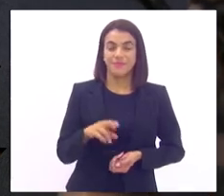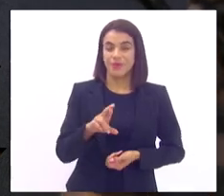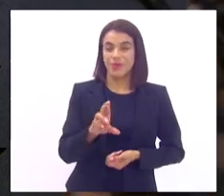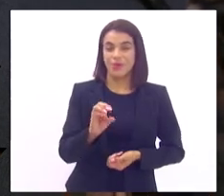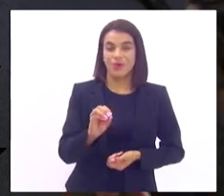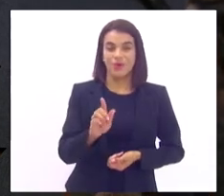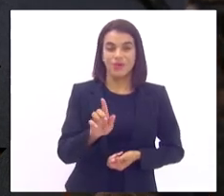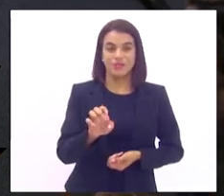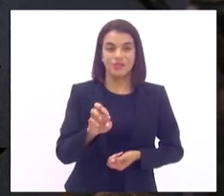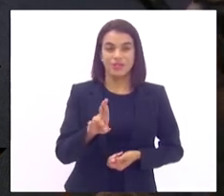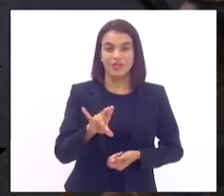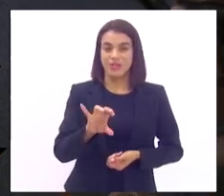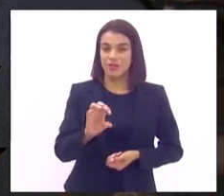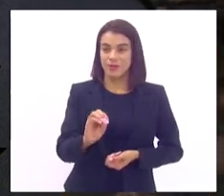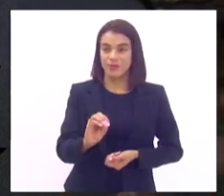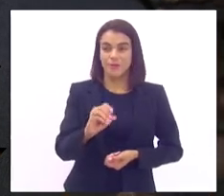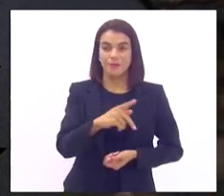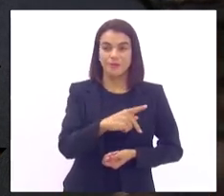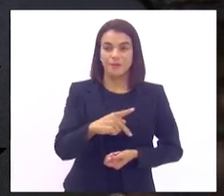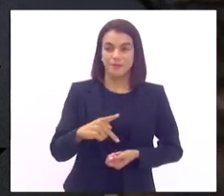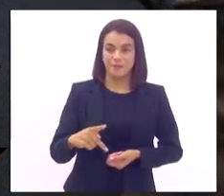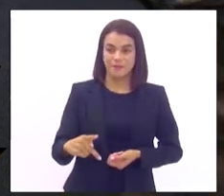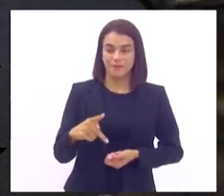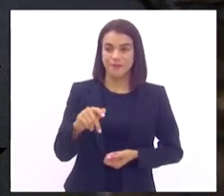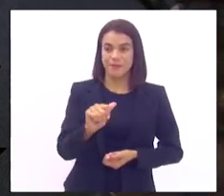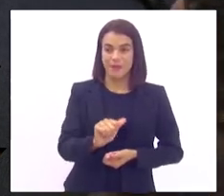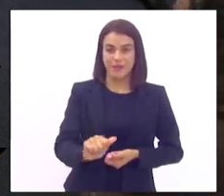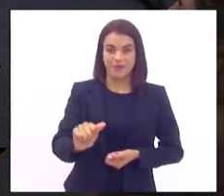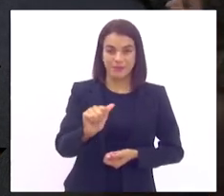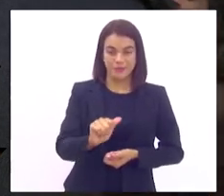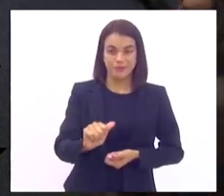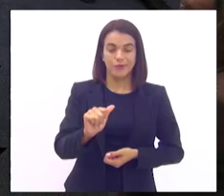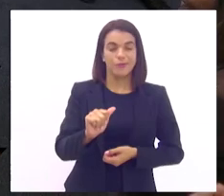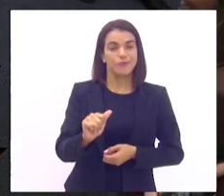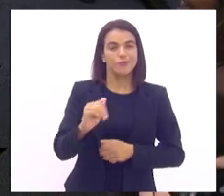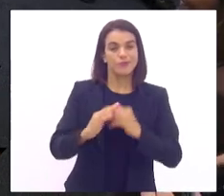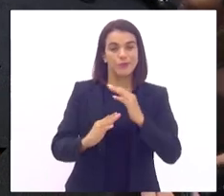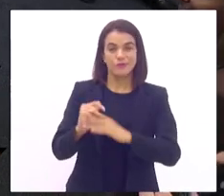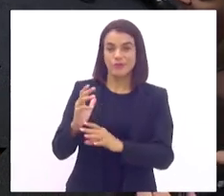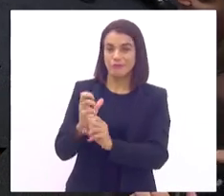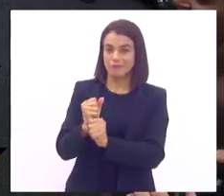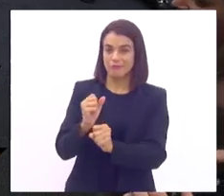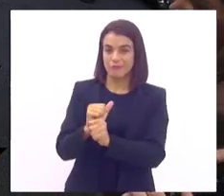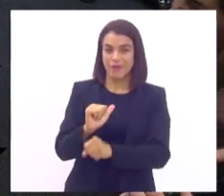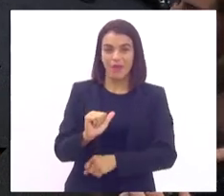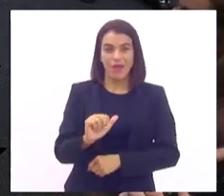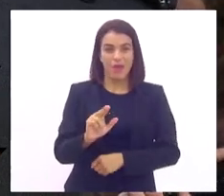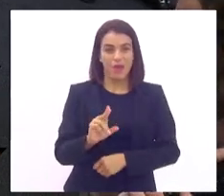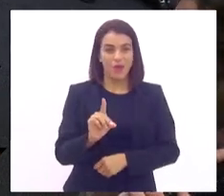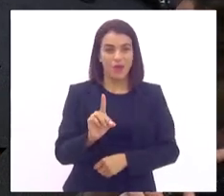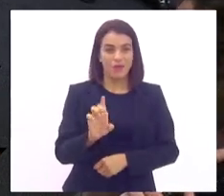Rogério Quintanilha de Souza, presidente da Associação dos Contabilistas Aldeense.